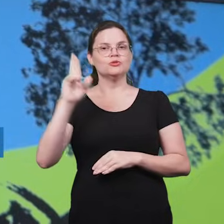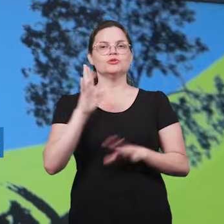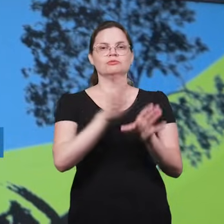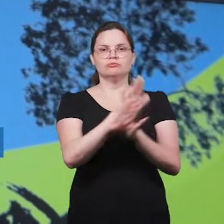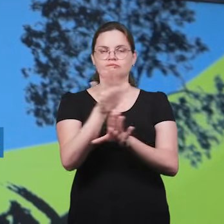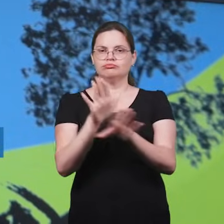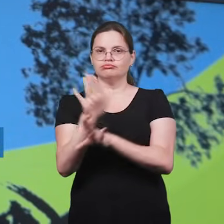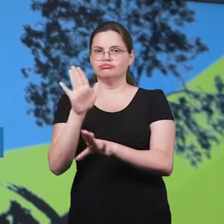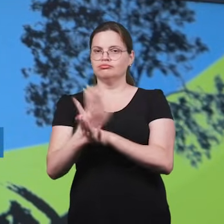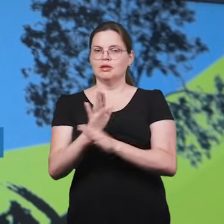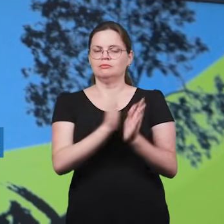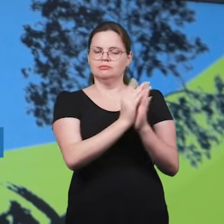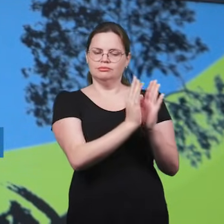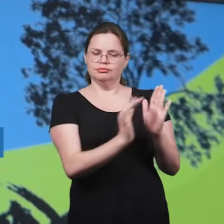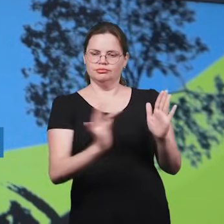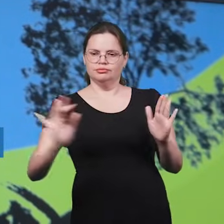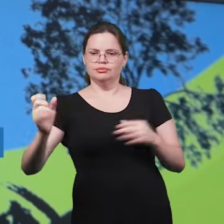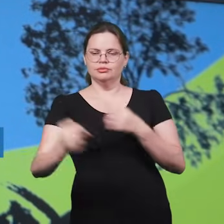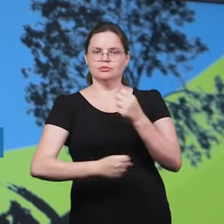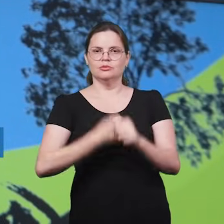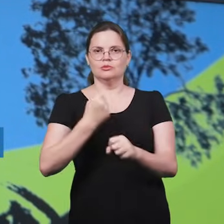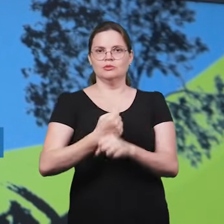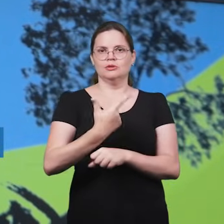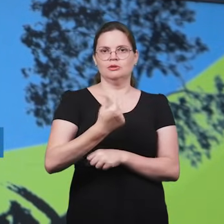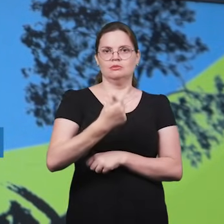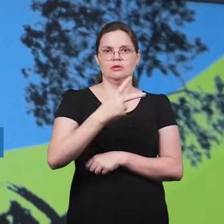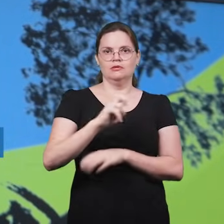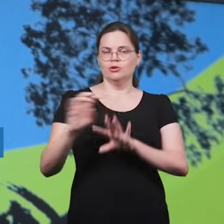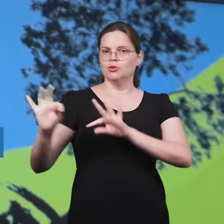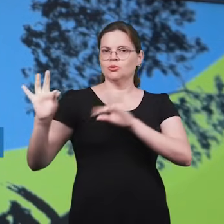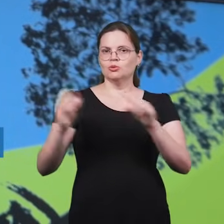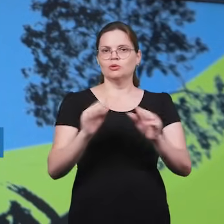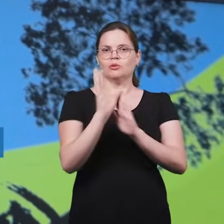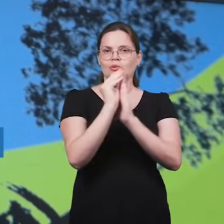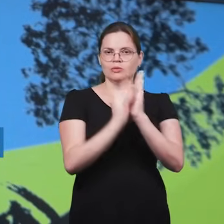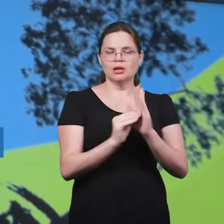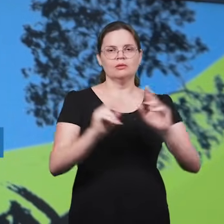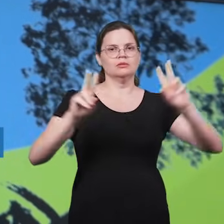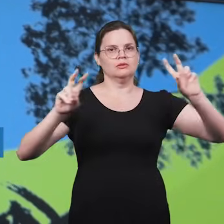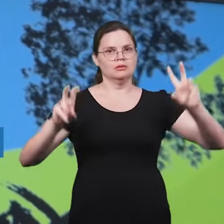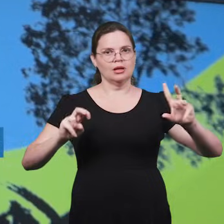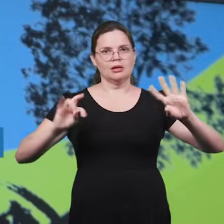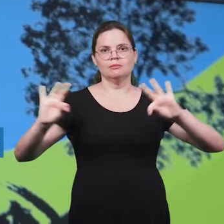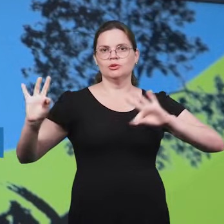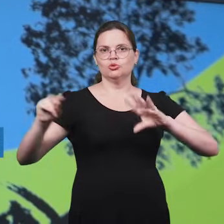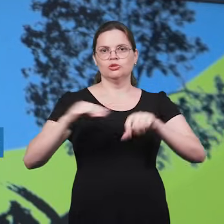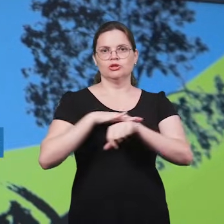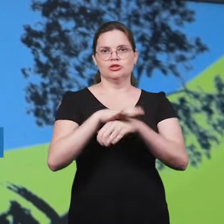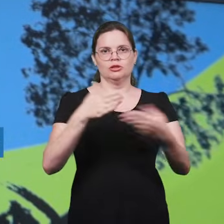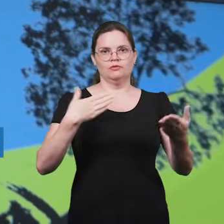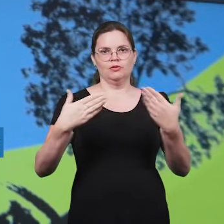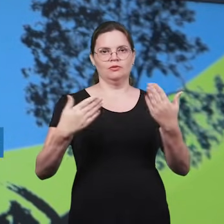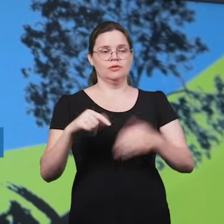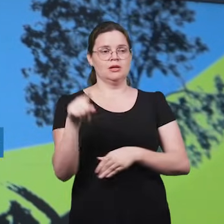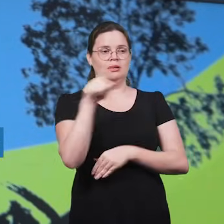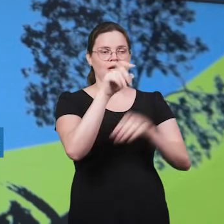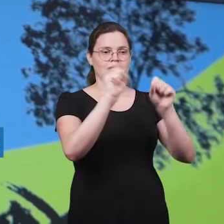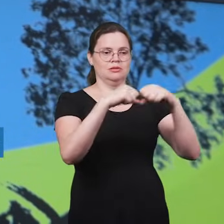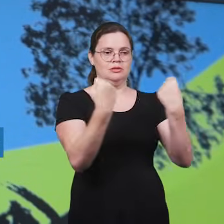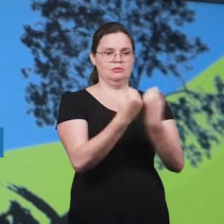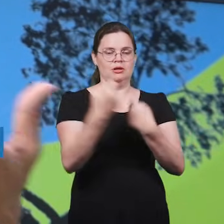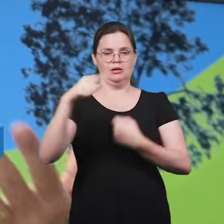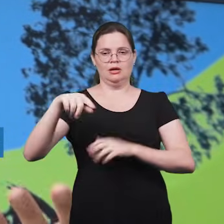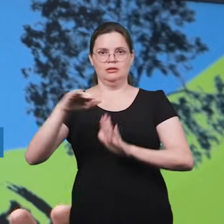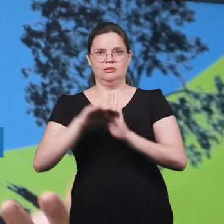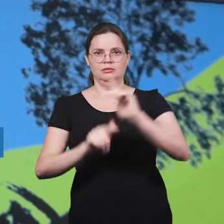deste ano os conteúdos, os temas que nós estávamos abordando tanto nos seminários quanto aqui nos programas e também